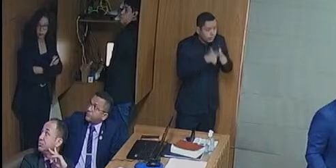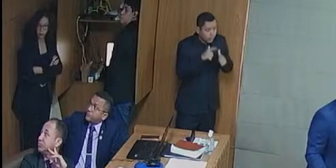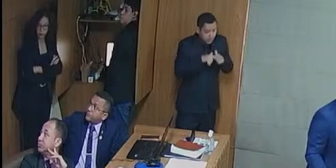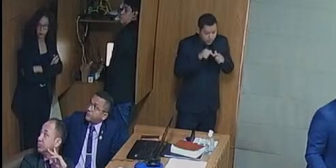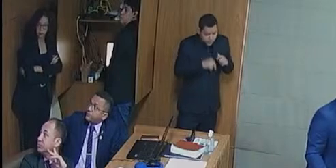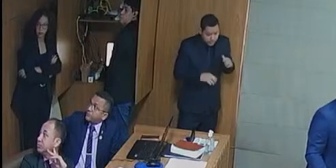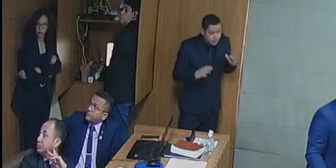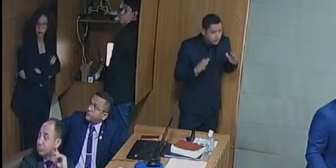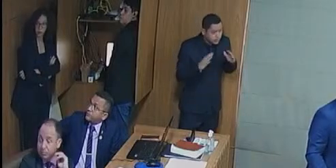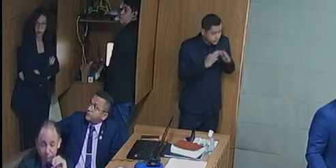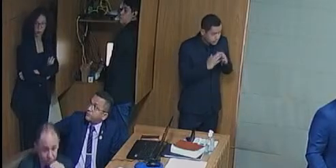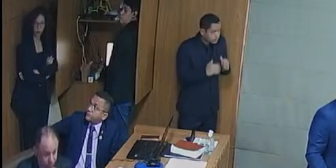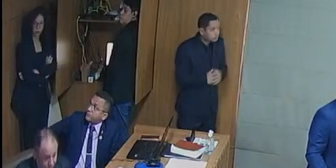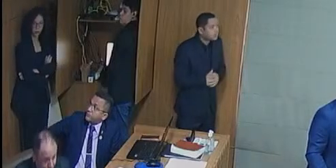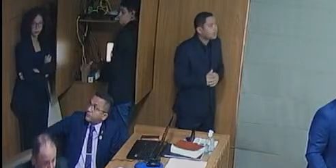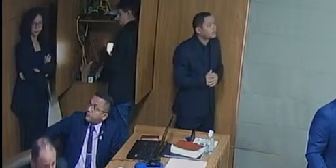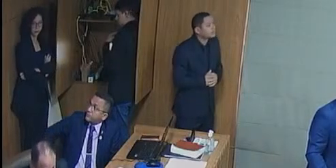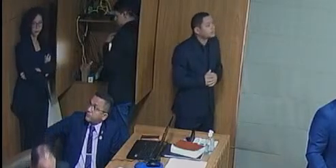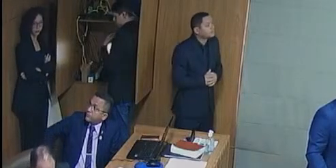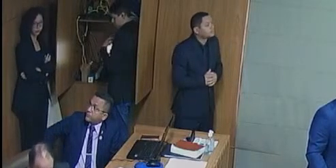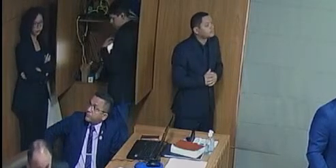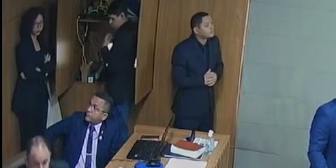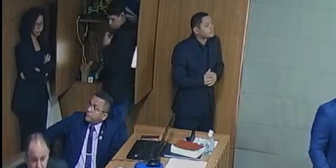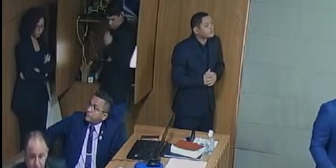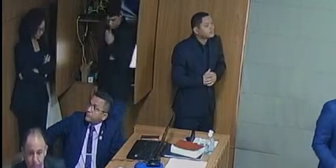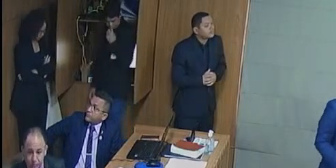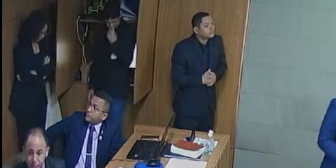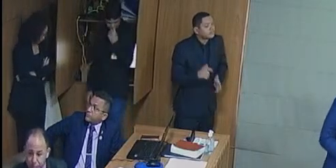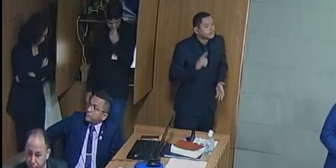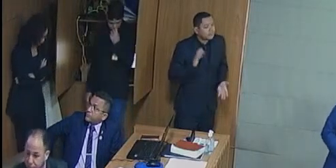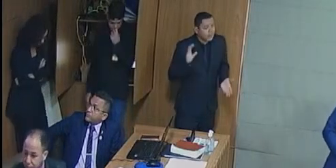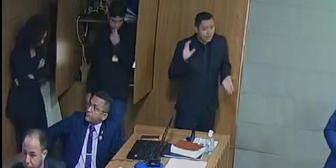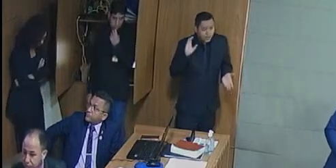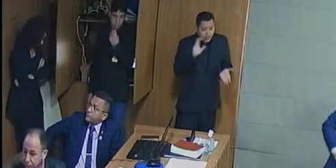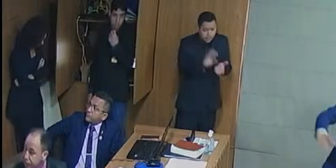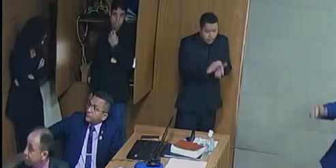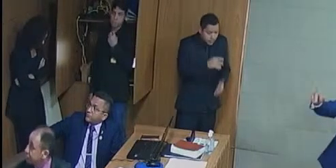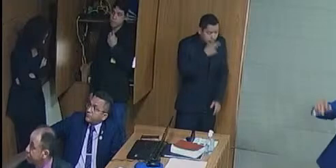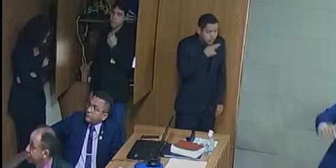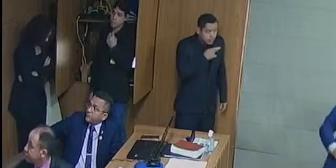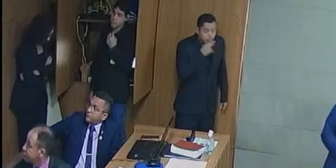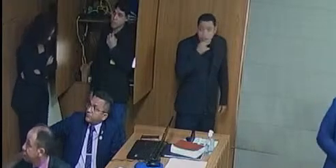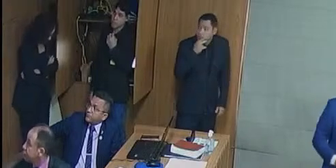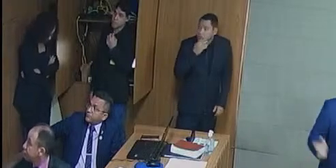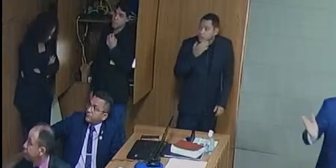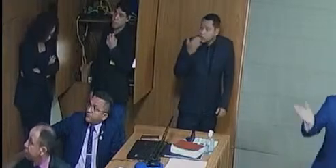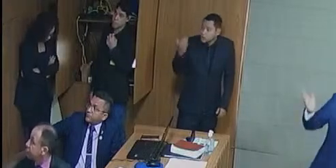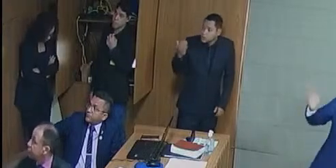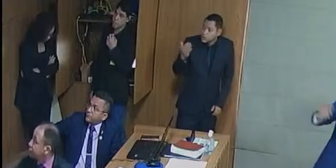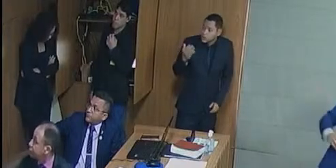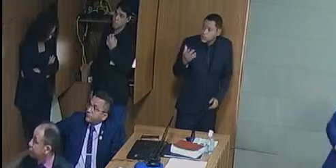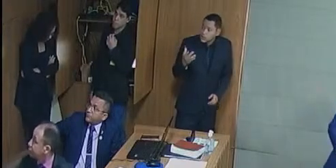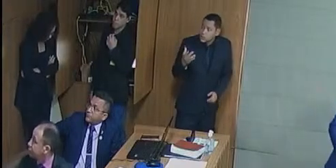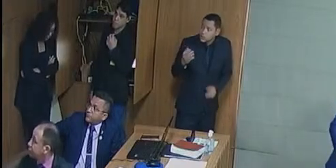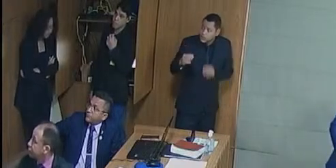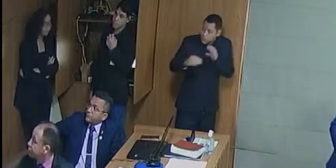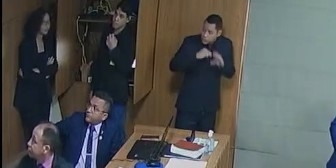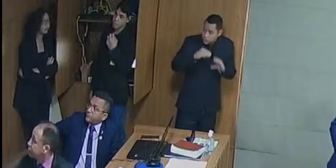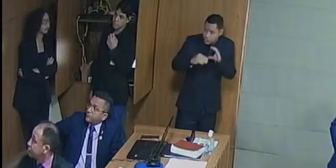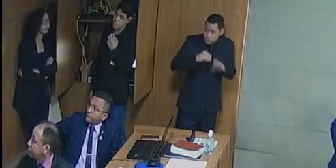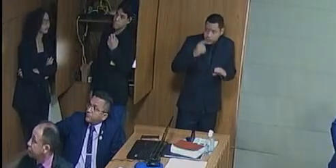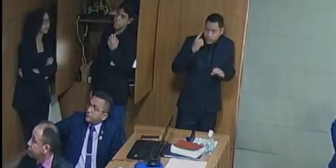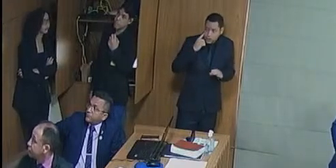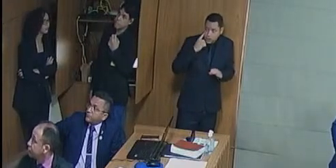casa em relação a emenda parlamentar ele começou a mandar esse tipo de mensagem pode subir a mensagem por favor e dar